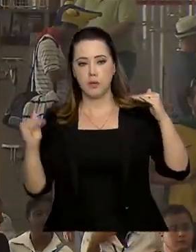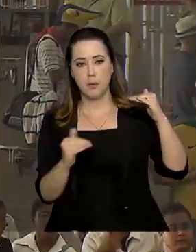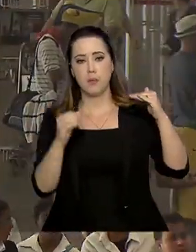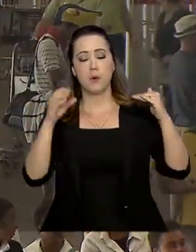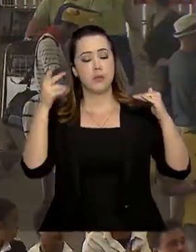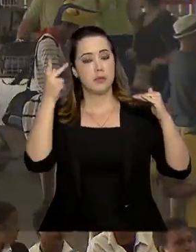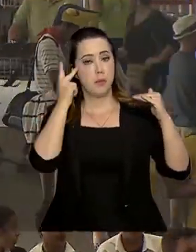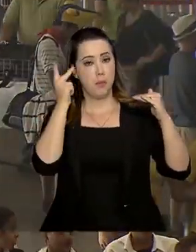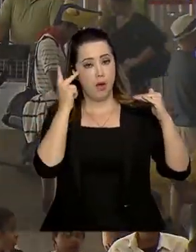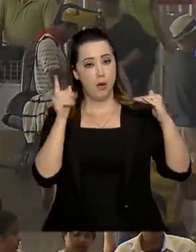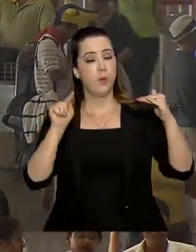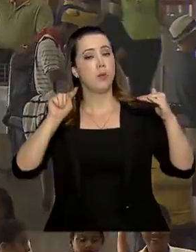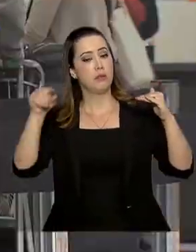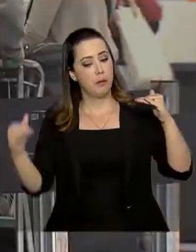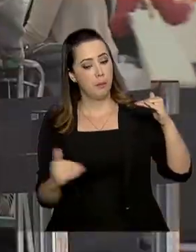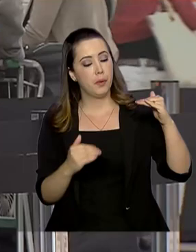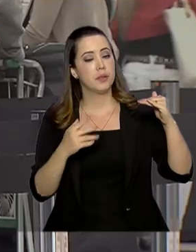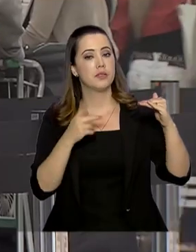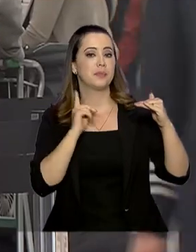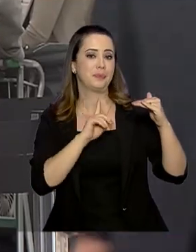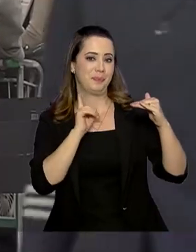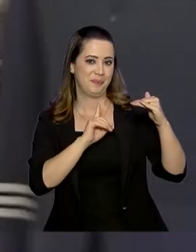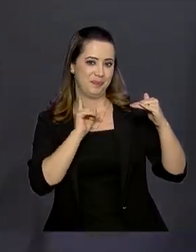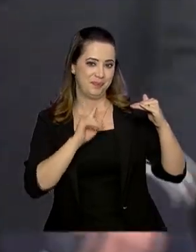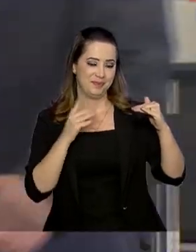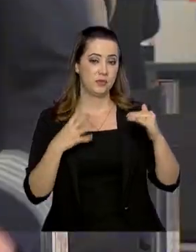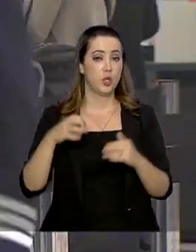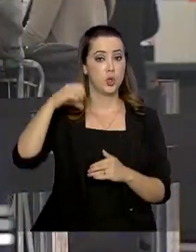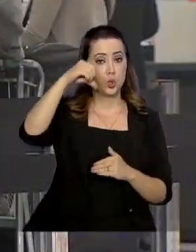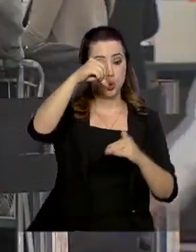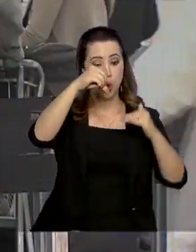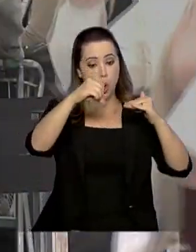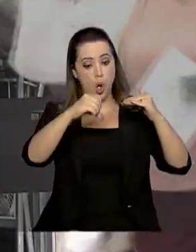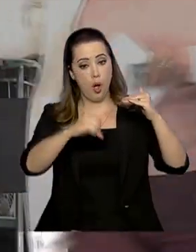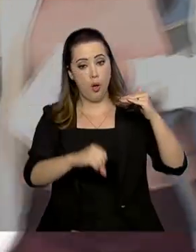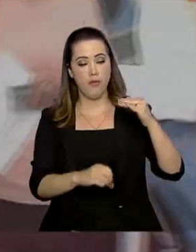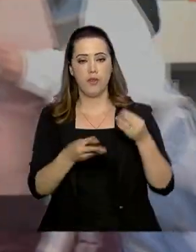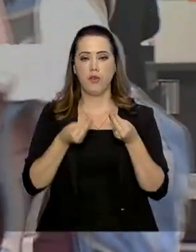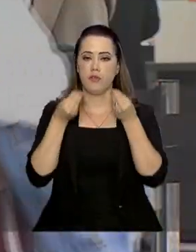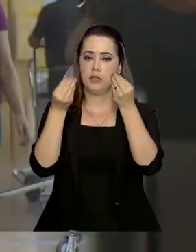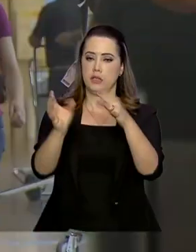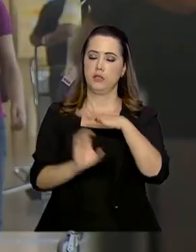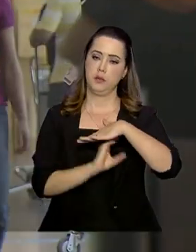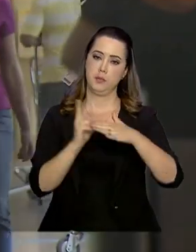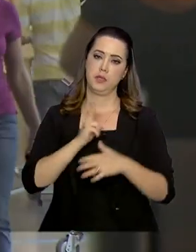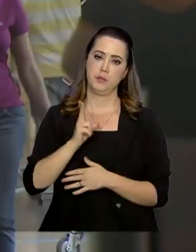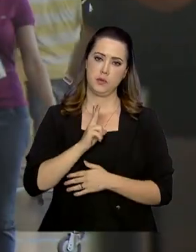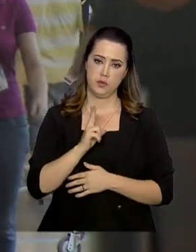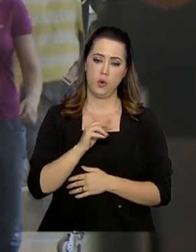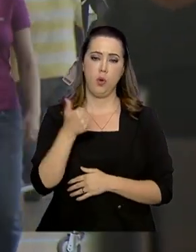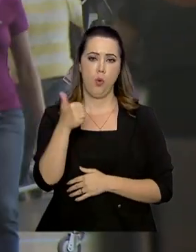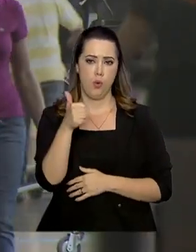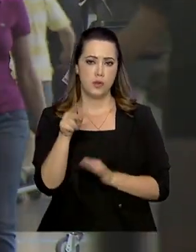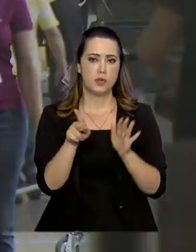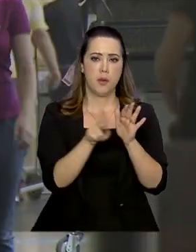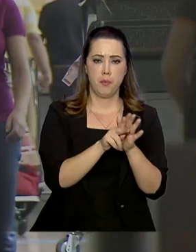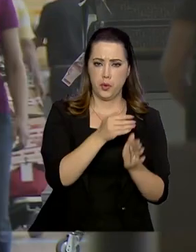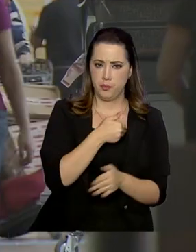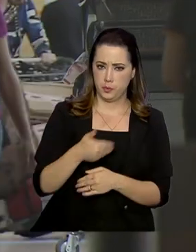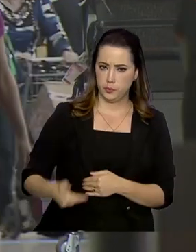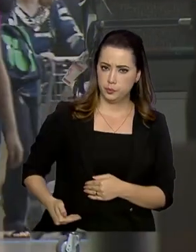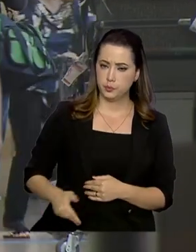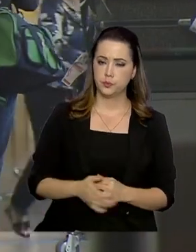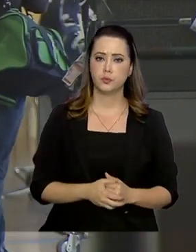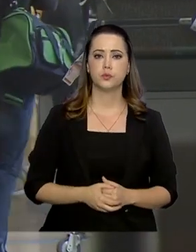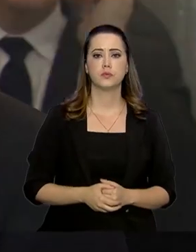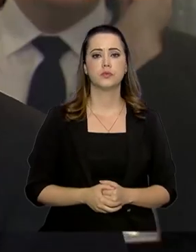e Confins, em Belo Horizonte. Nove aeroportos foram concedidos à iniciativa privada, onze são administrados pela